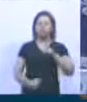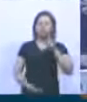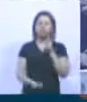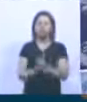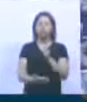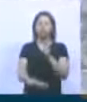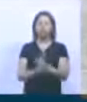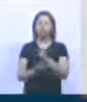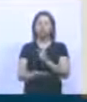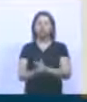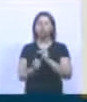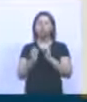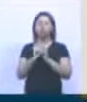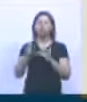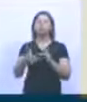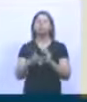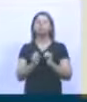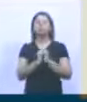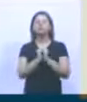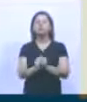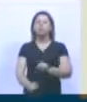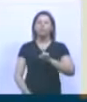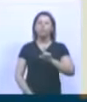estarei. Contigo